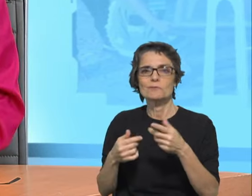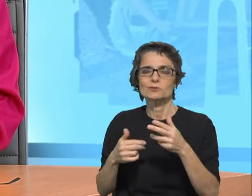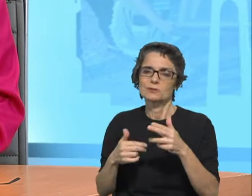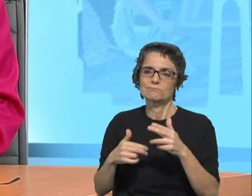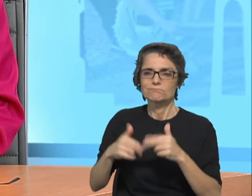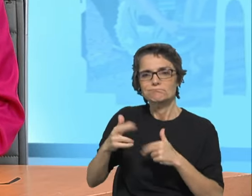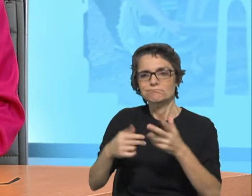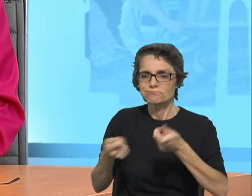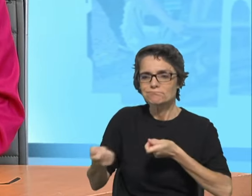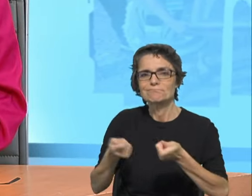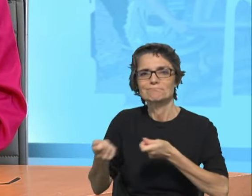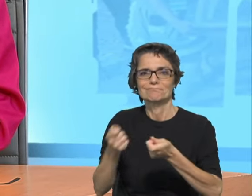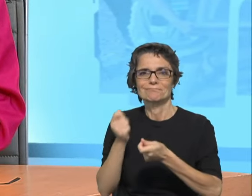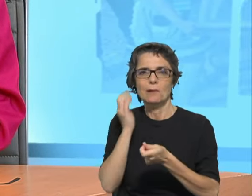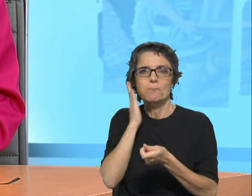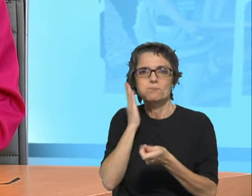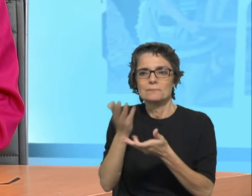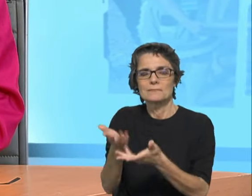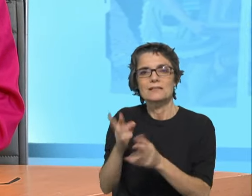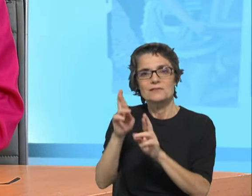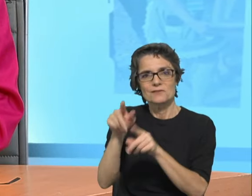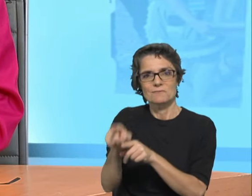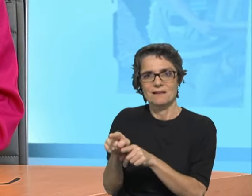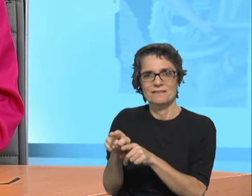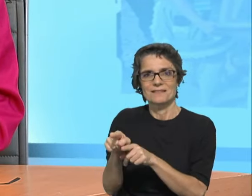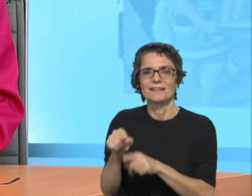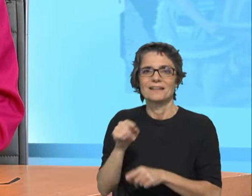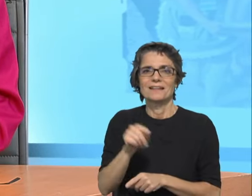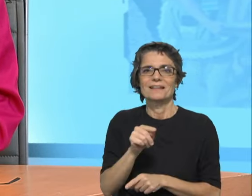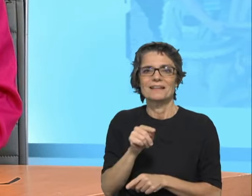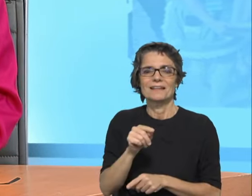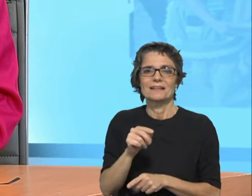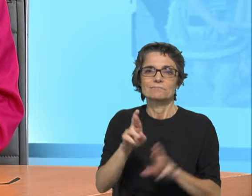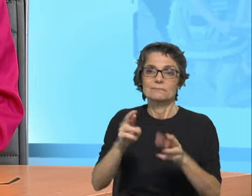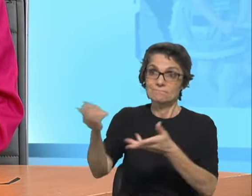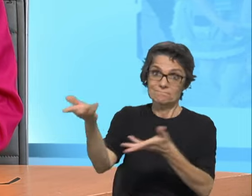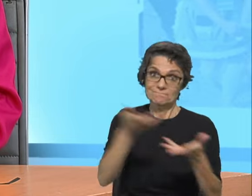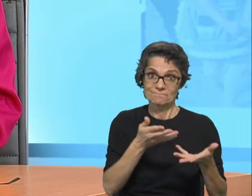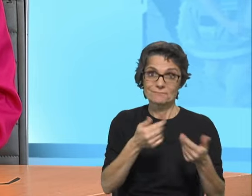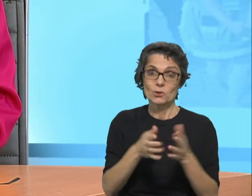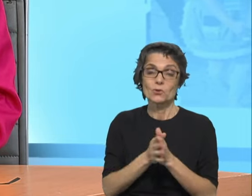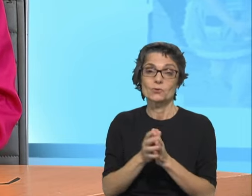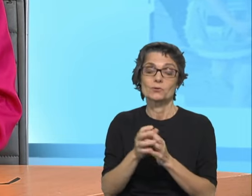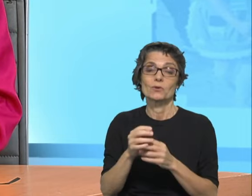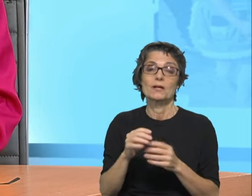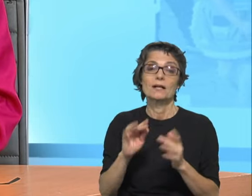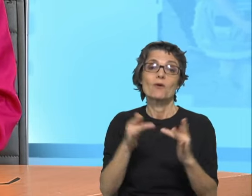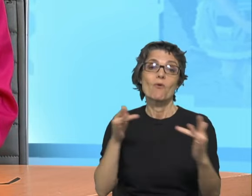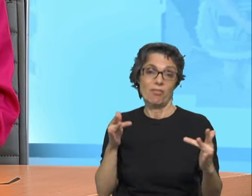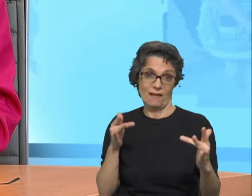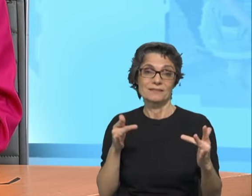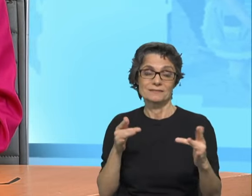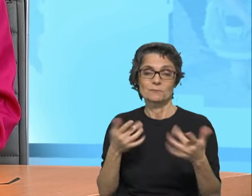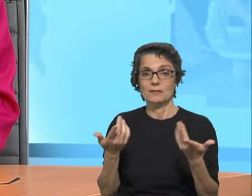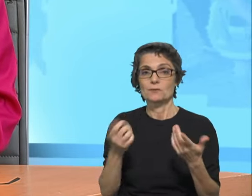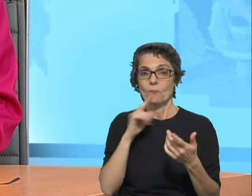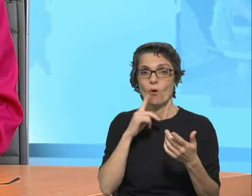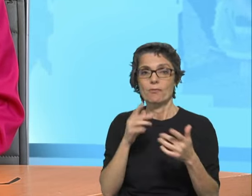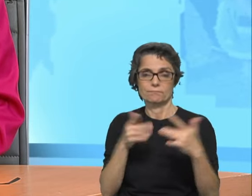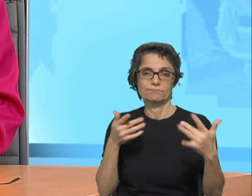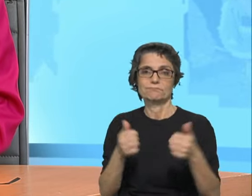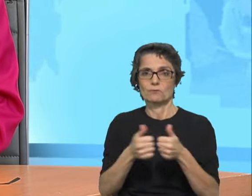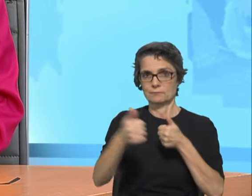e convidaremos todos a assistirem, desta vez online. É uma conferência exclusivamente online, a conferência